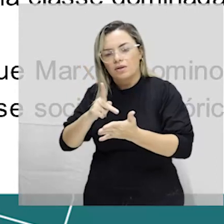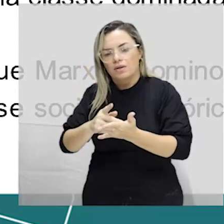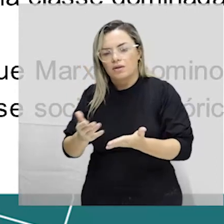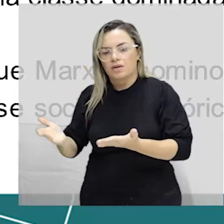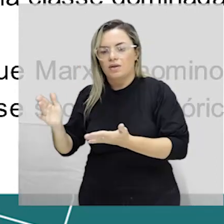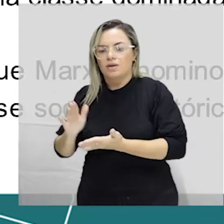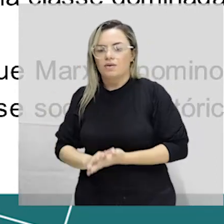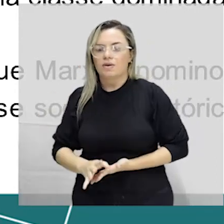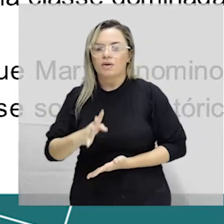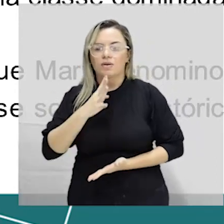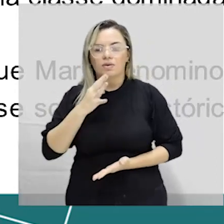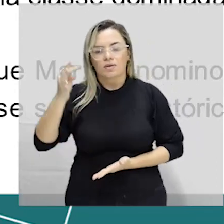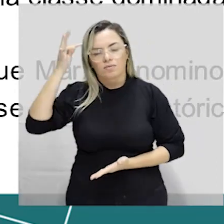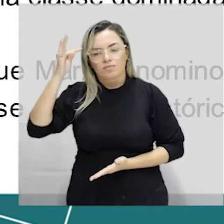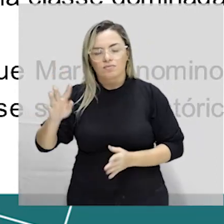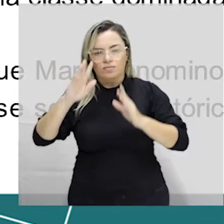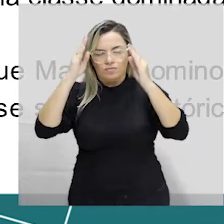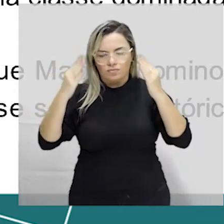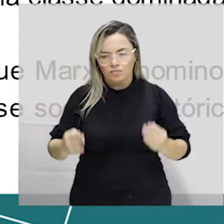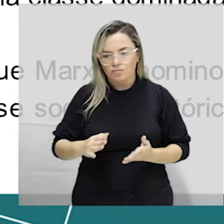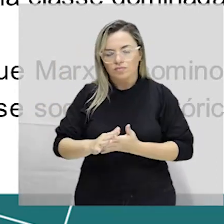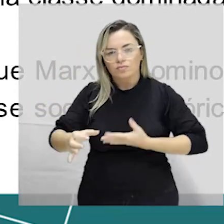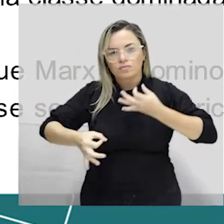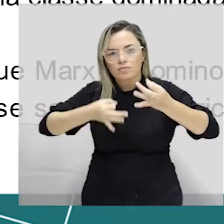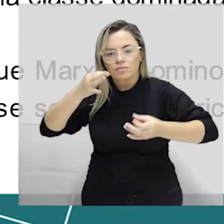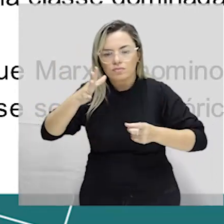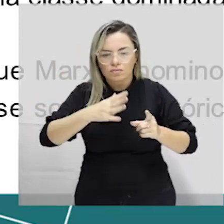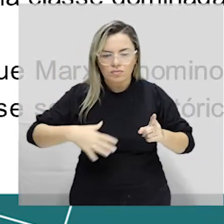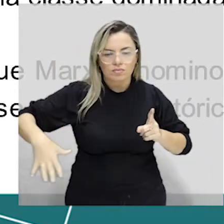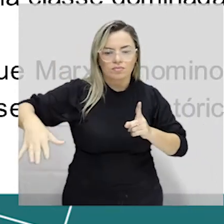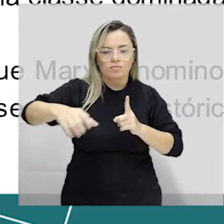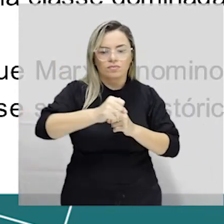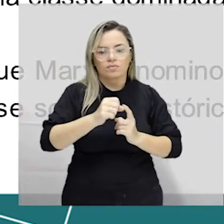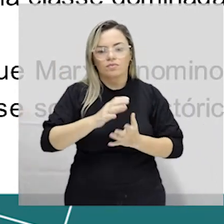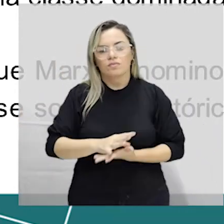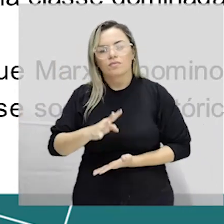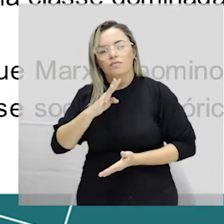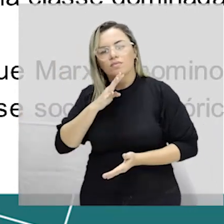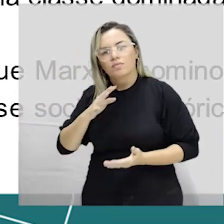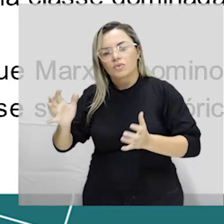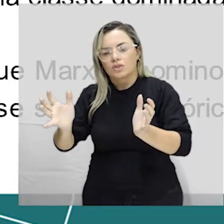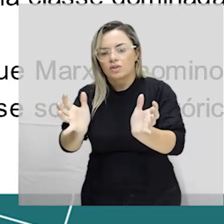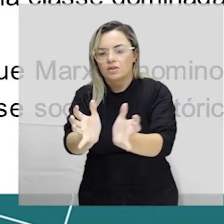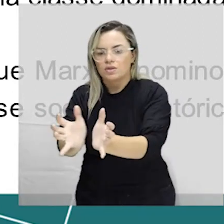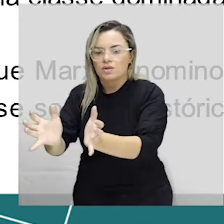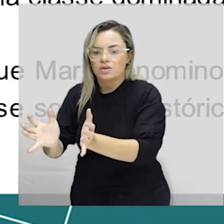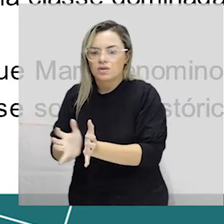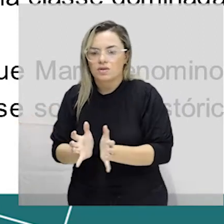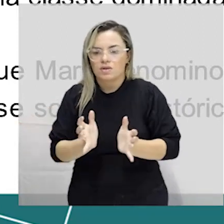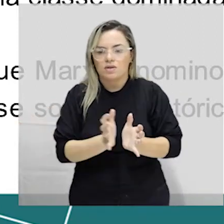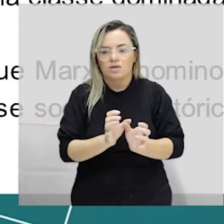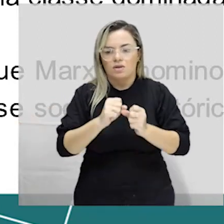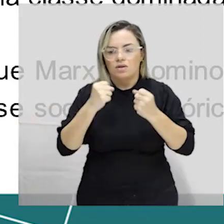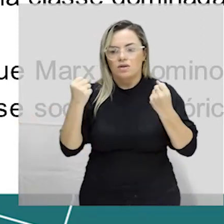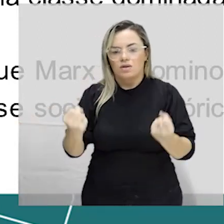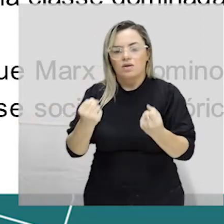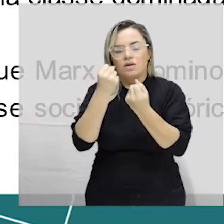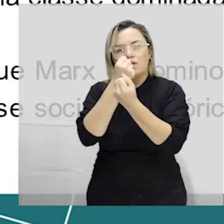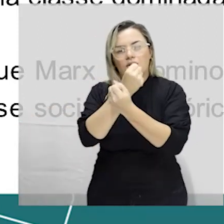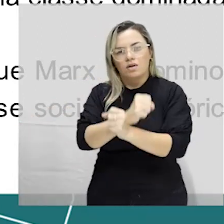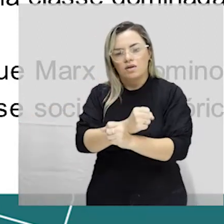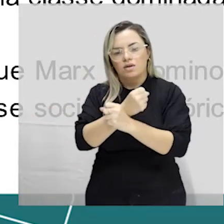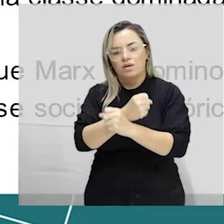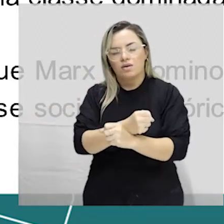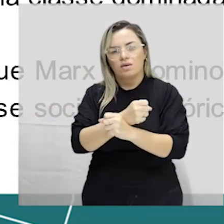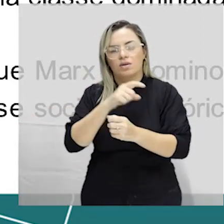social, que reconhecia uma divisão de classes sociais e a exploração de uma classe privilegiada e